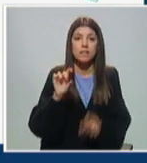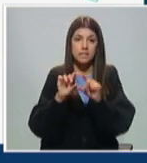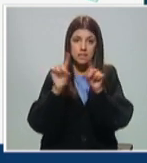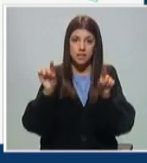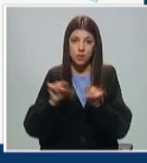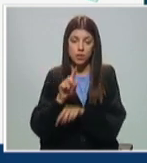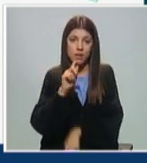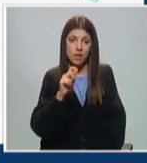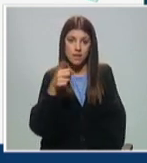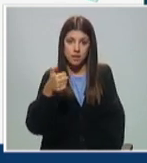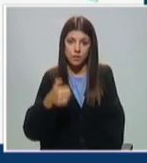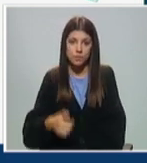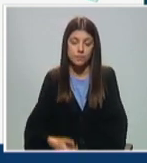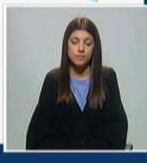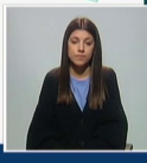E5.